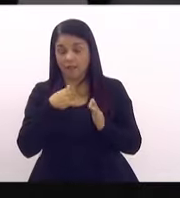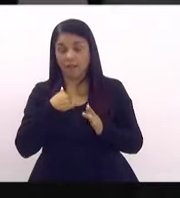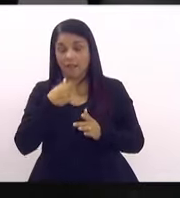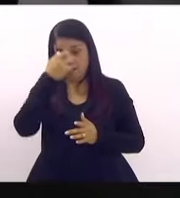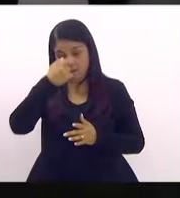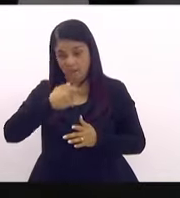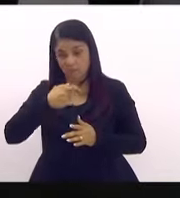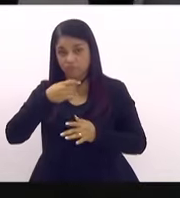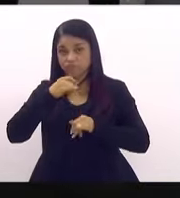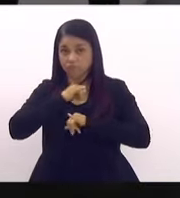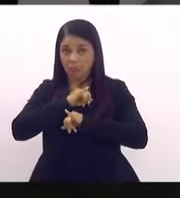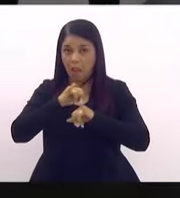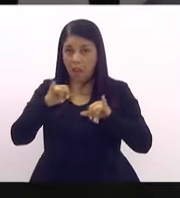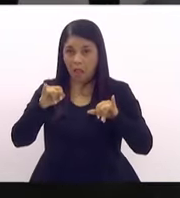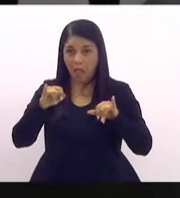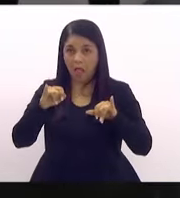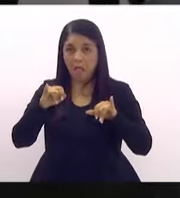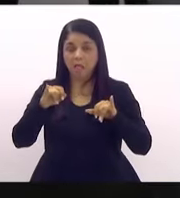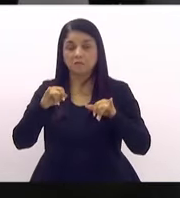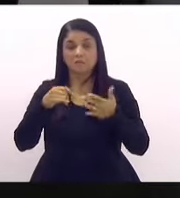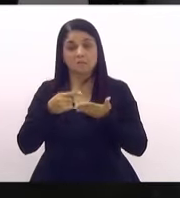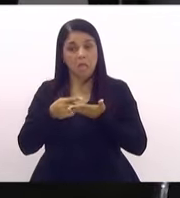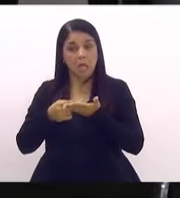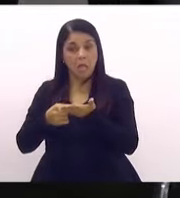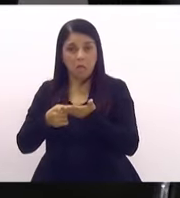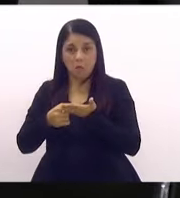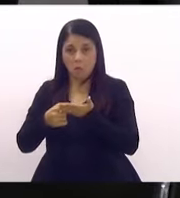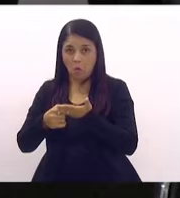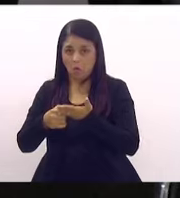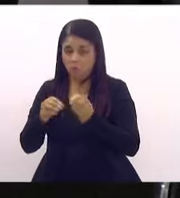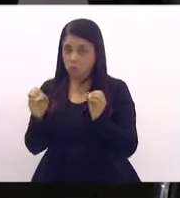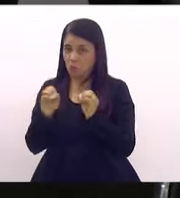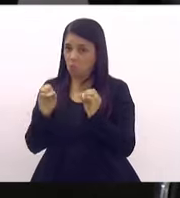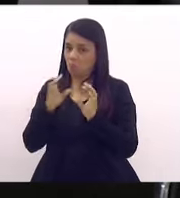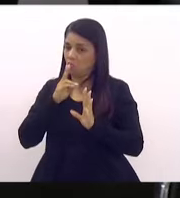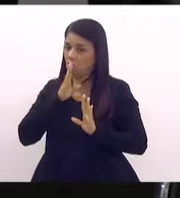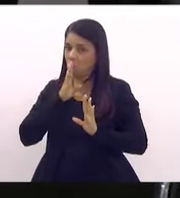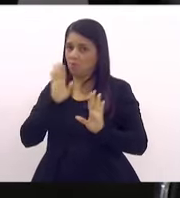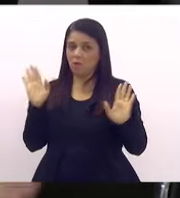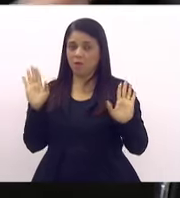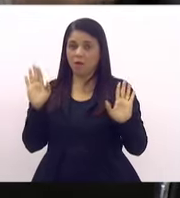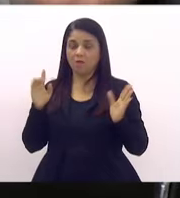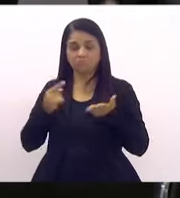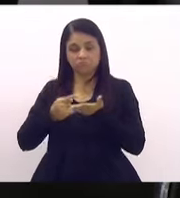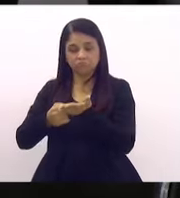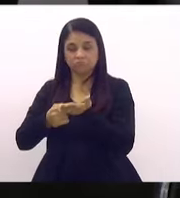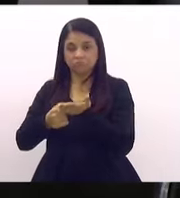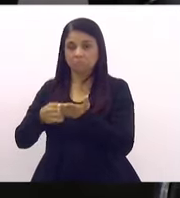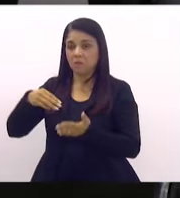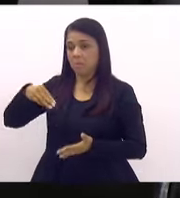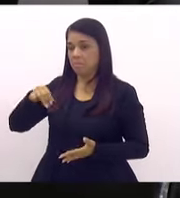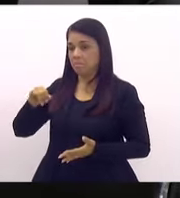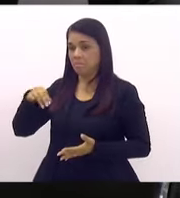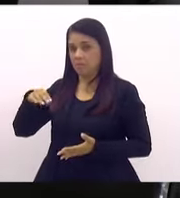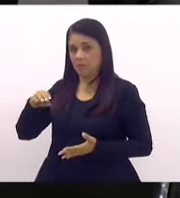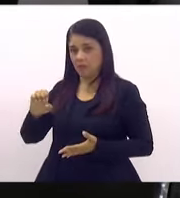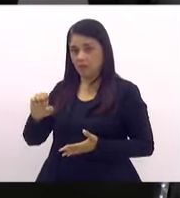me rebelar nesse doce acordo que está sendo celebrado entre o MIC e a